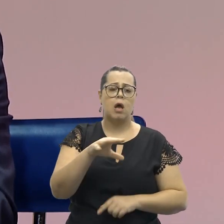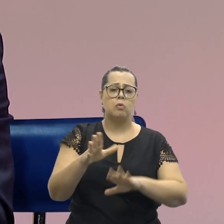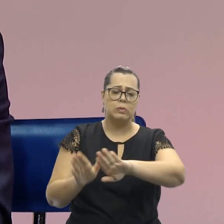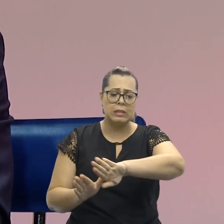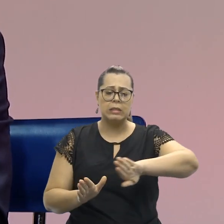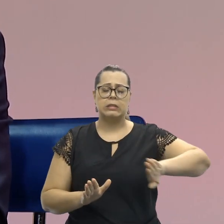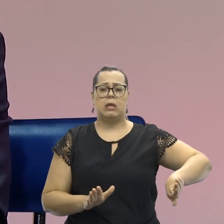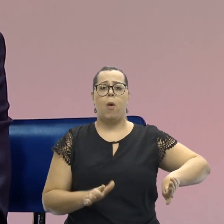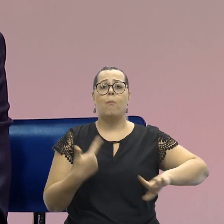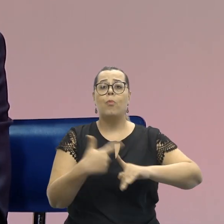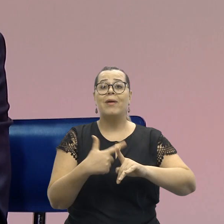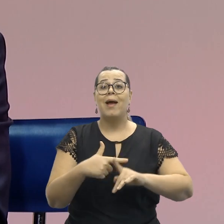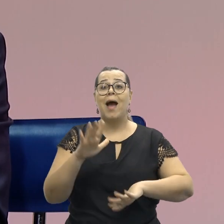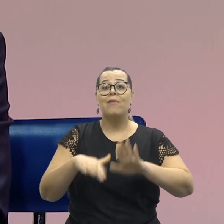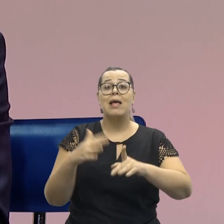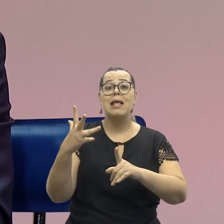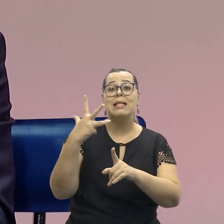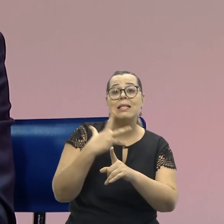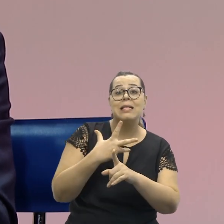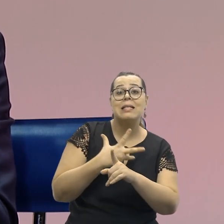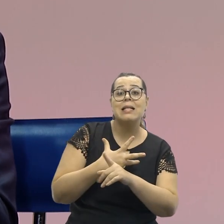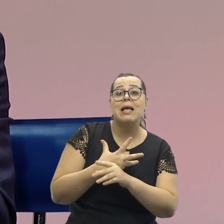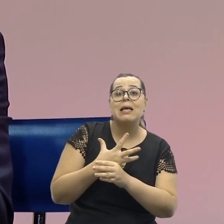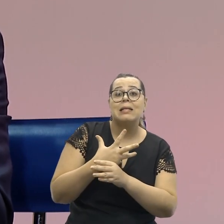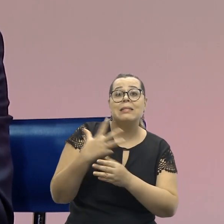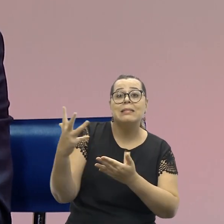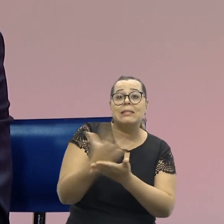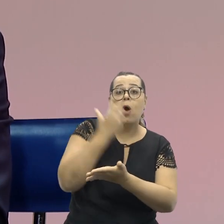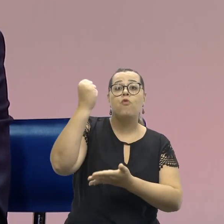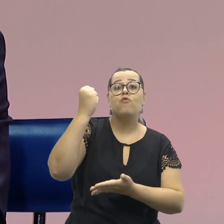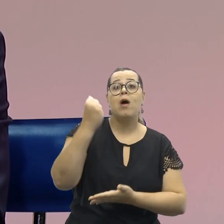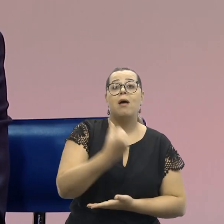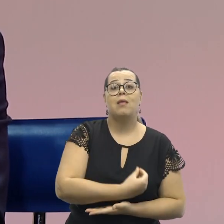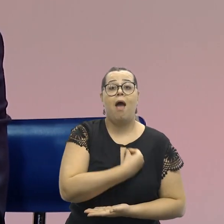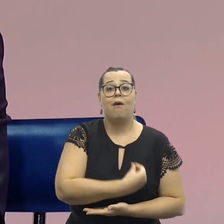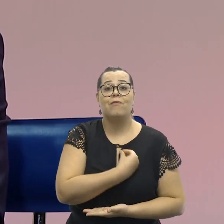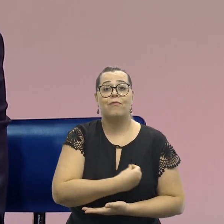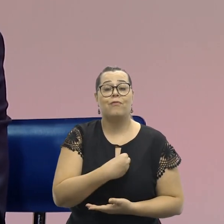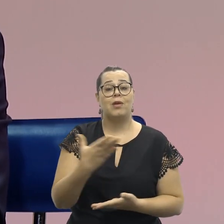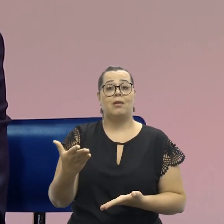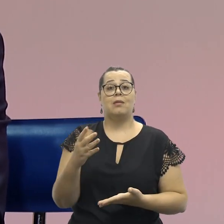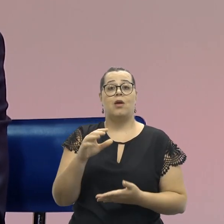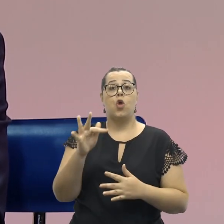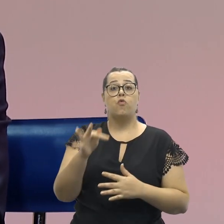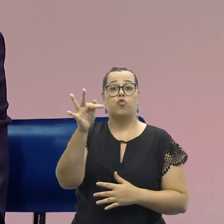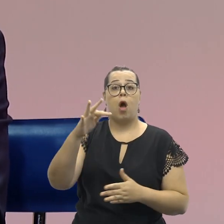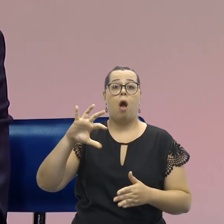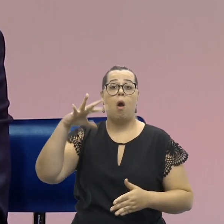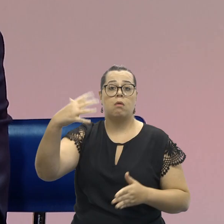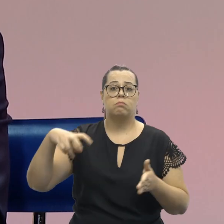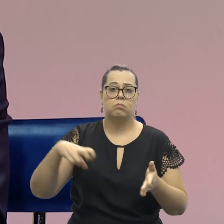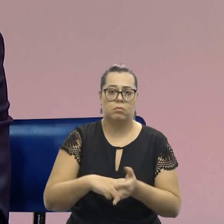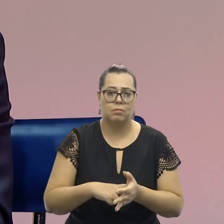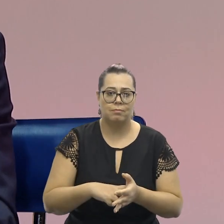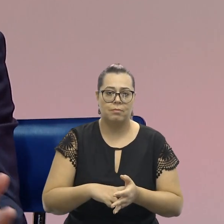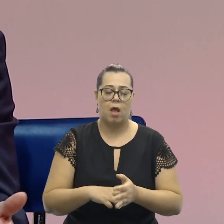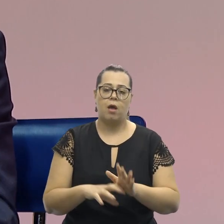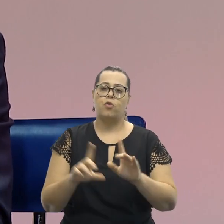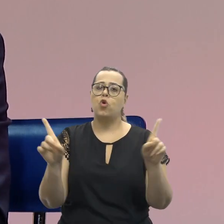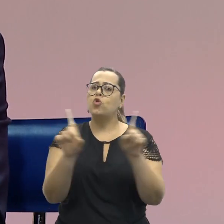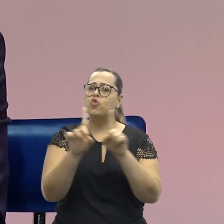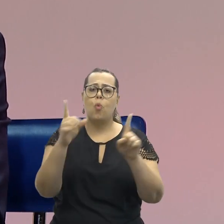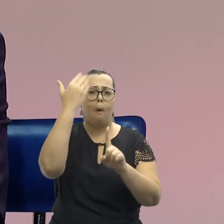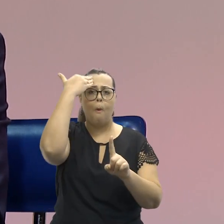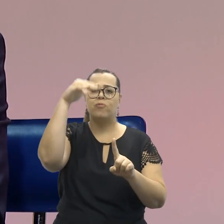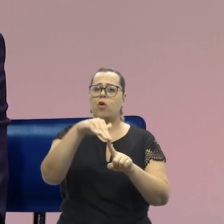ela pode estar salvando uma vida. Então, tudo isso, às vezes, se coloca nessa função meramente arrecadatória, mas não é essa a intenção